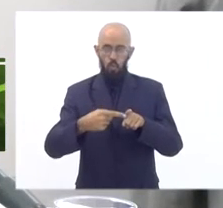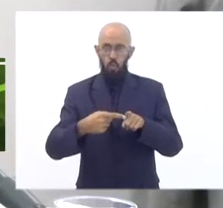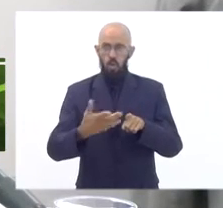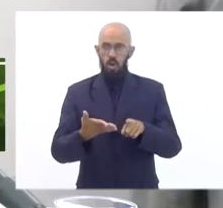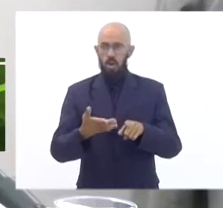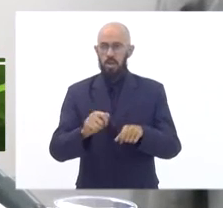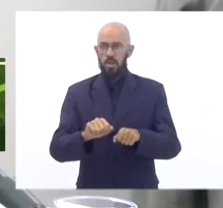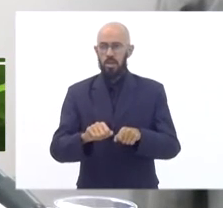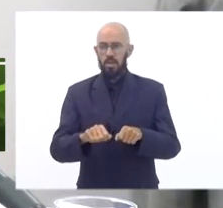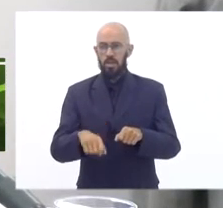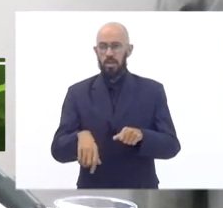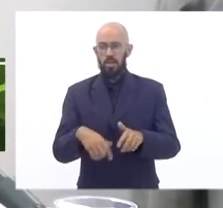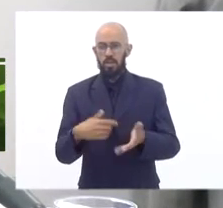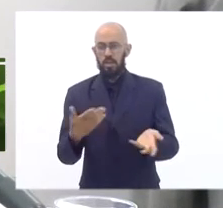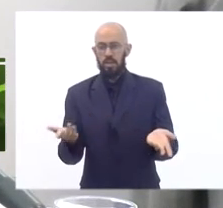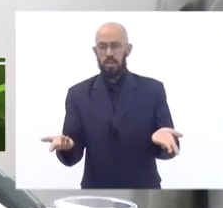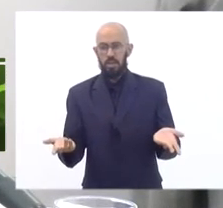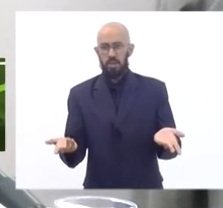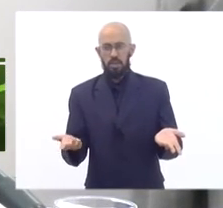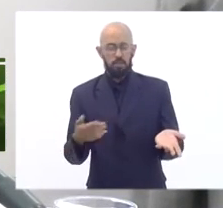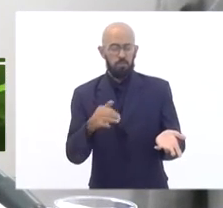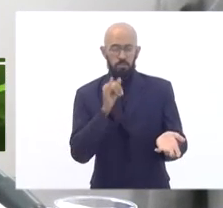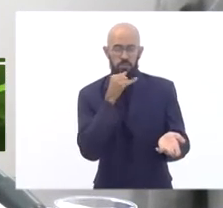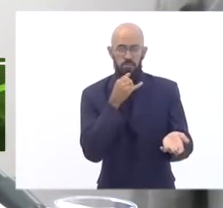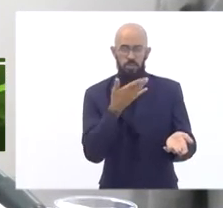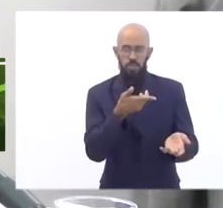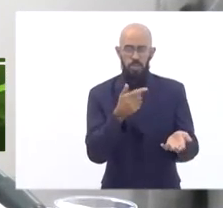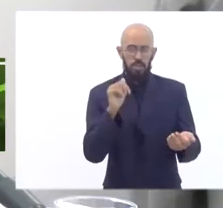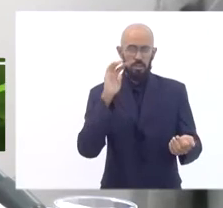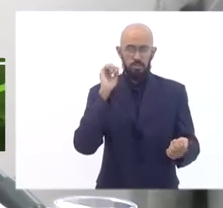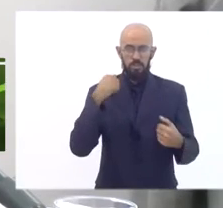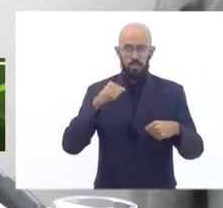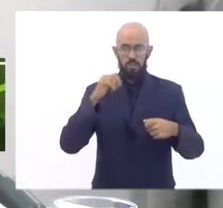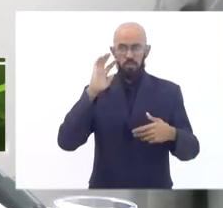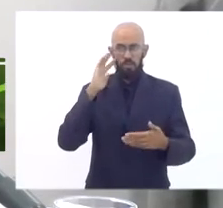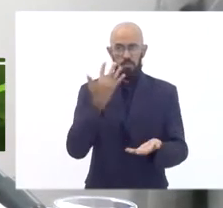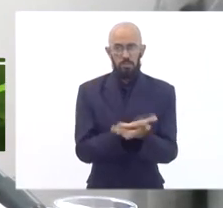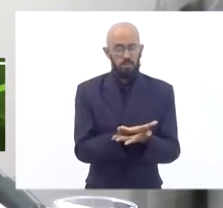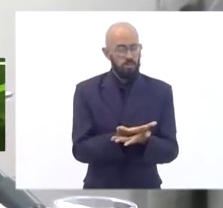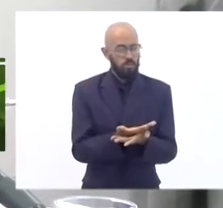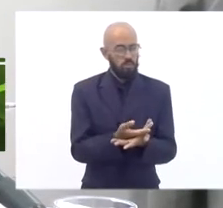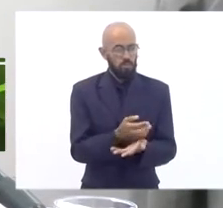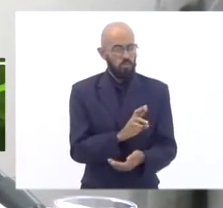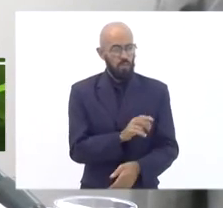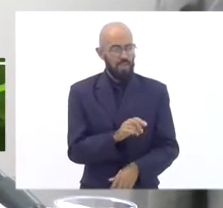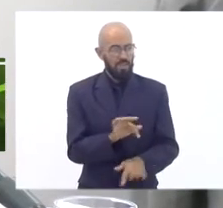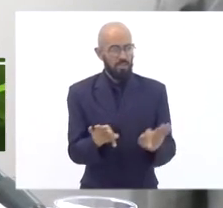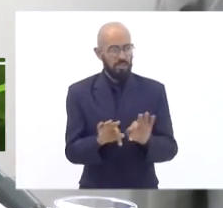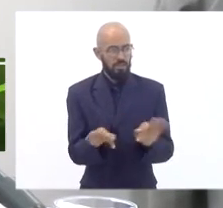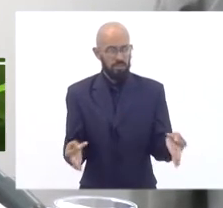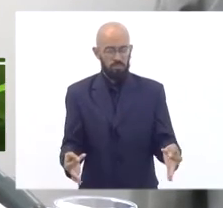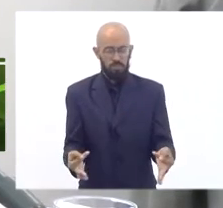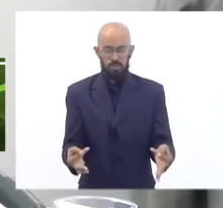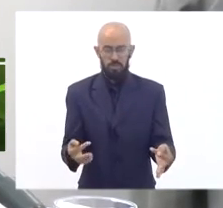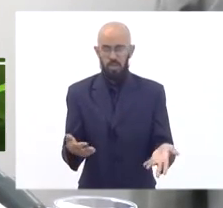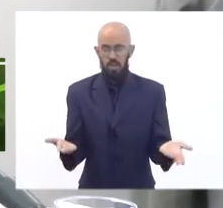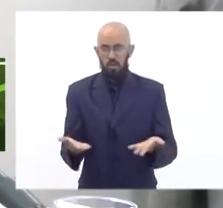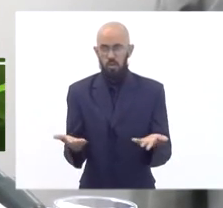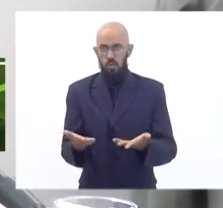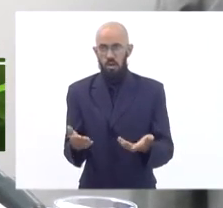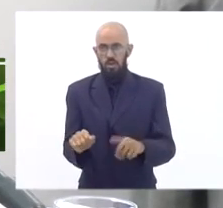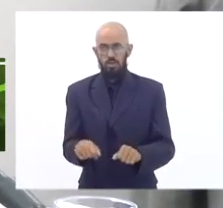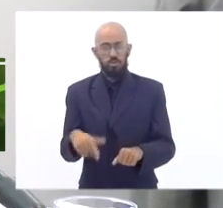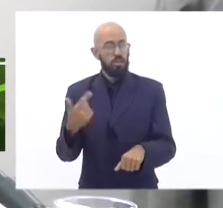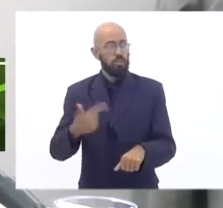deputado federal ou secretário. Era a grande decisão que ele tinha que tomar quanto secretário de Estado. Então, não é trivial que a gente esteja envolvido agora numa